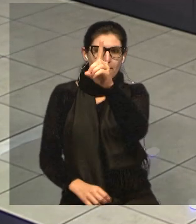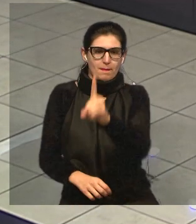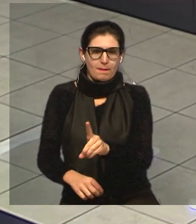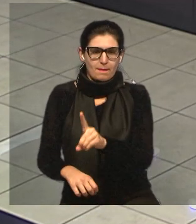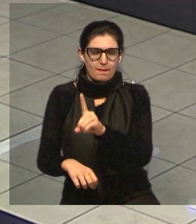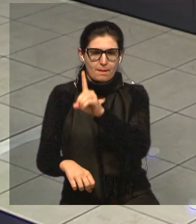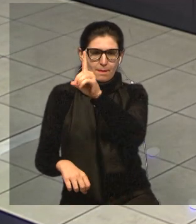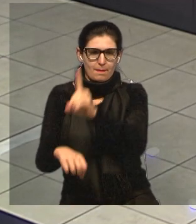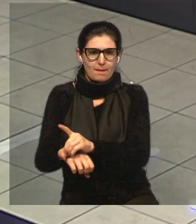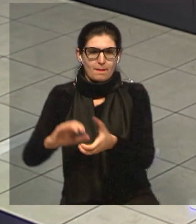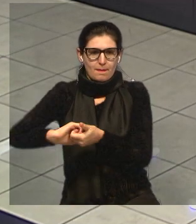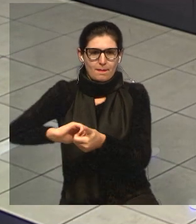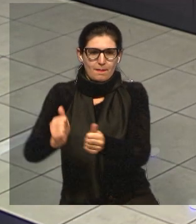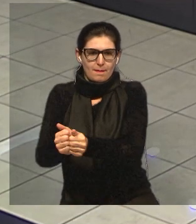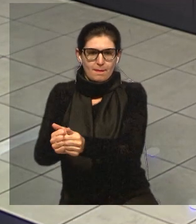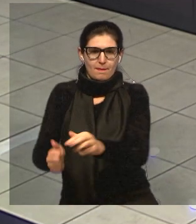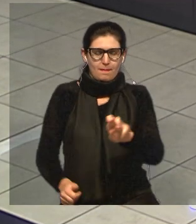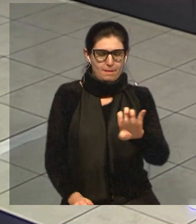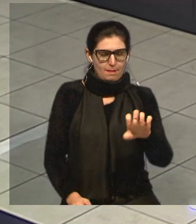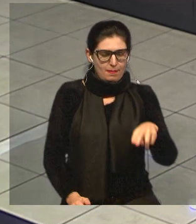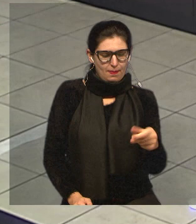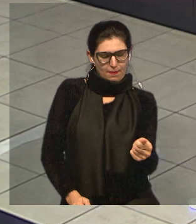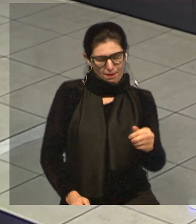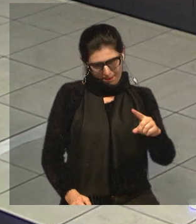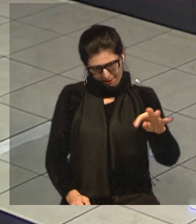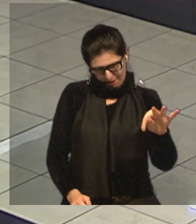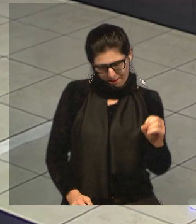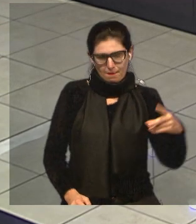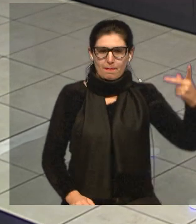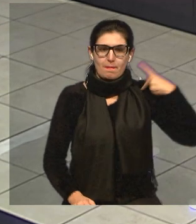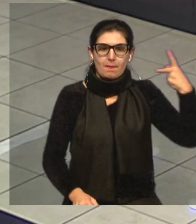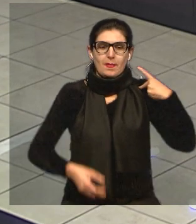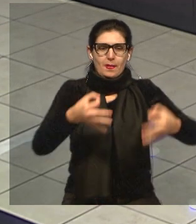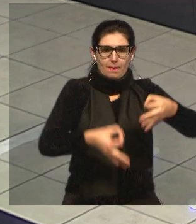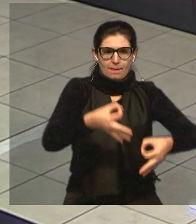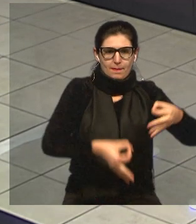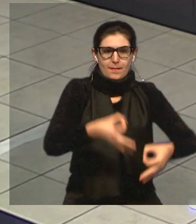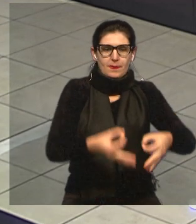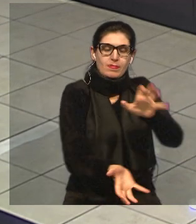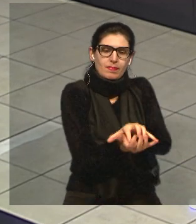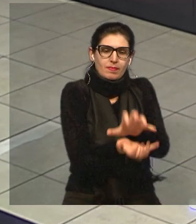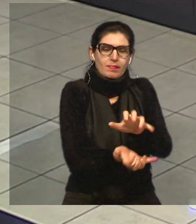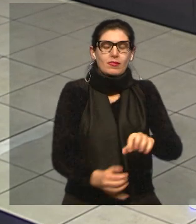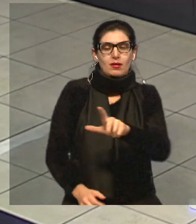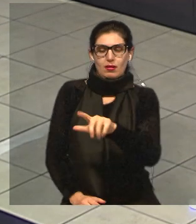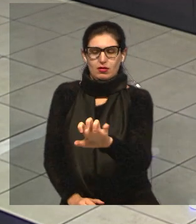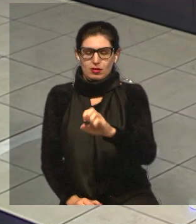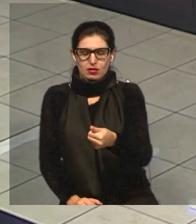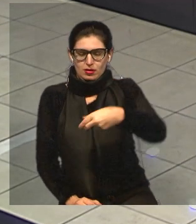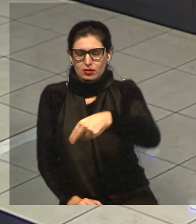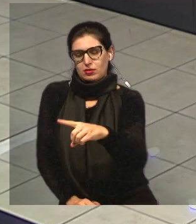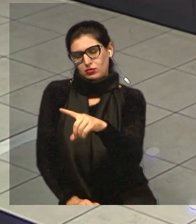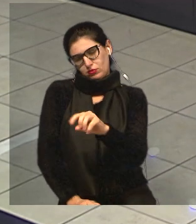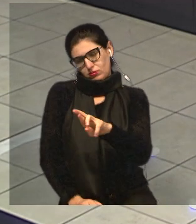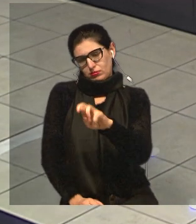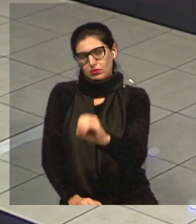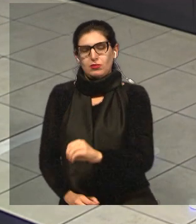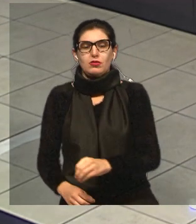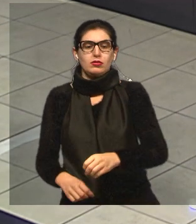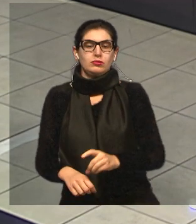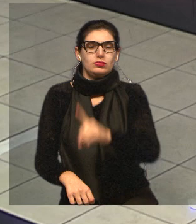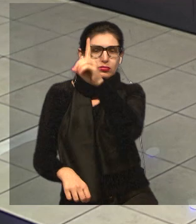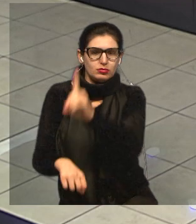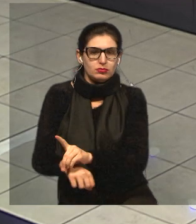esportes; Renata Rivite, promotora de justiça de Jacareí; Leandro Fogaça Viana, diretor de trabalho e